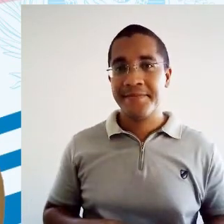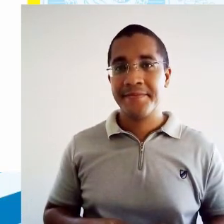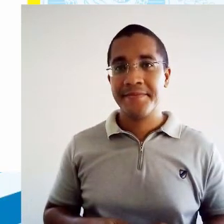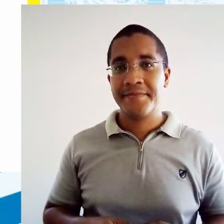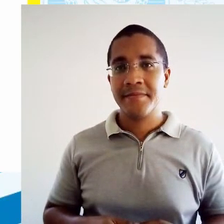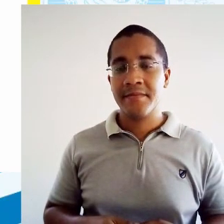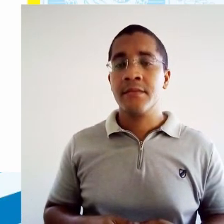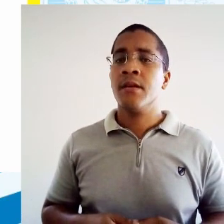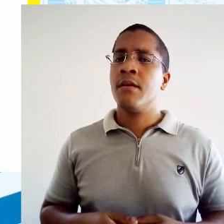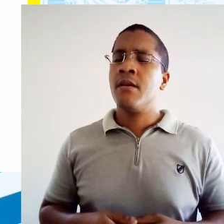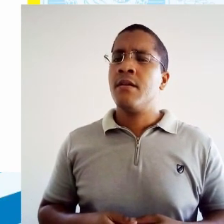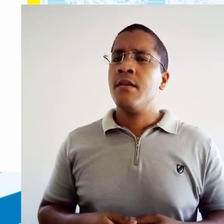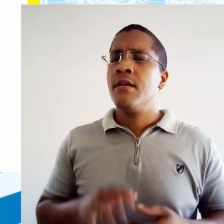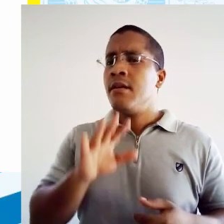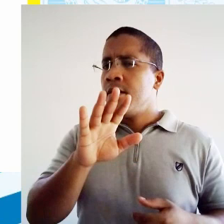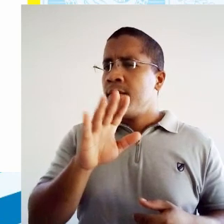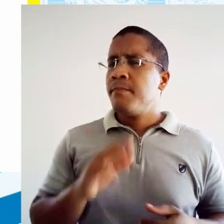química.